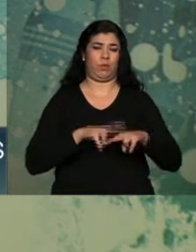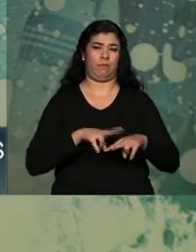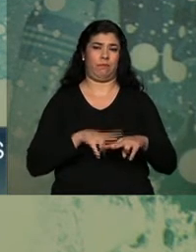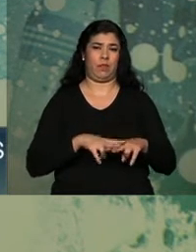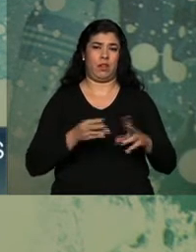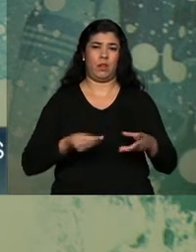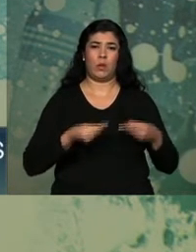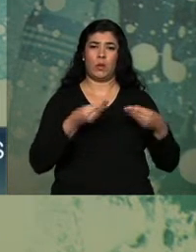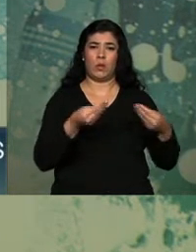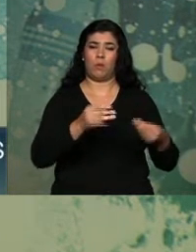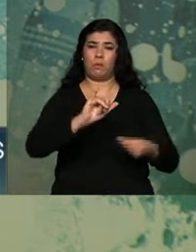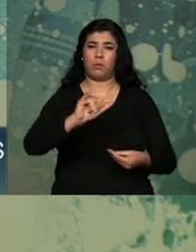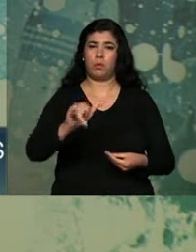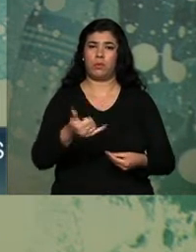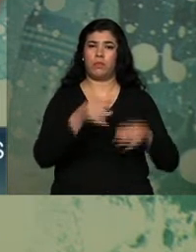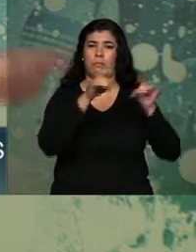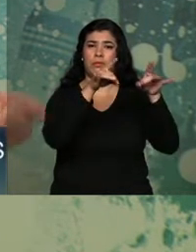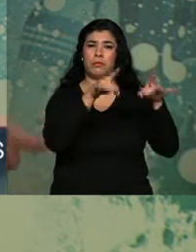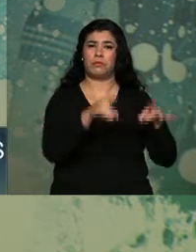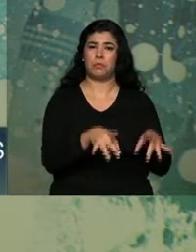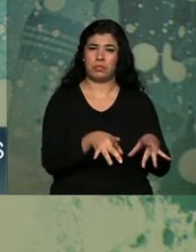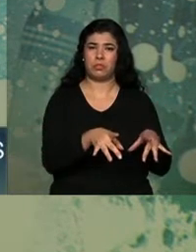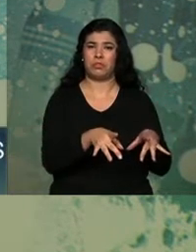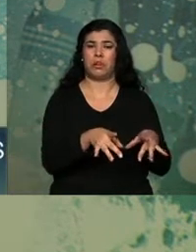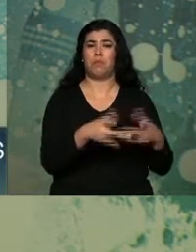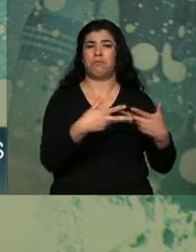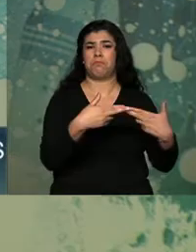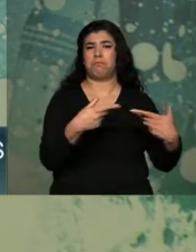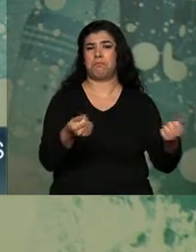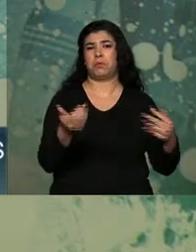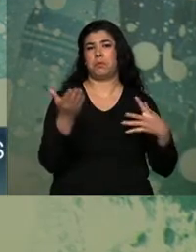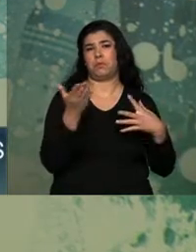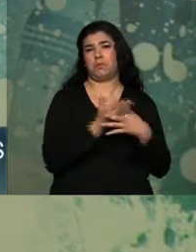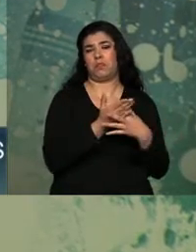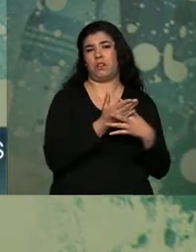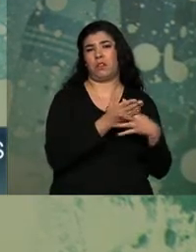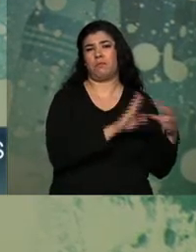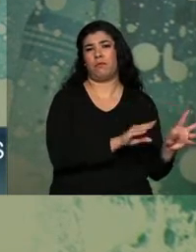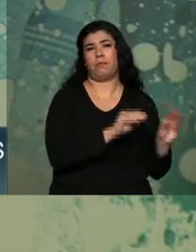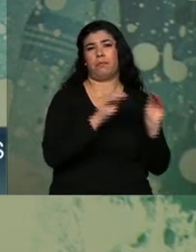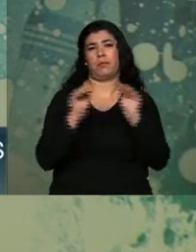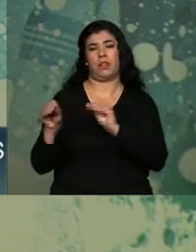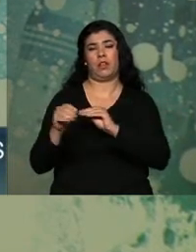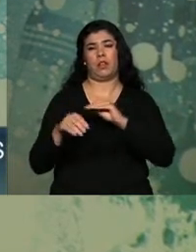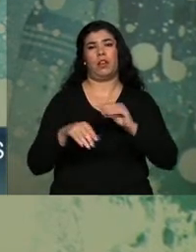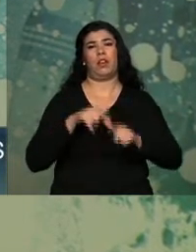adolescente para sair do mundo do crime e entrar no mundo do trabalho.